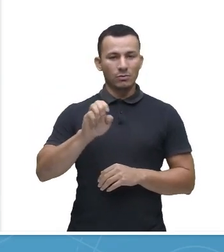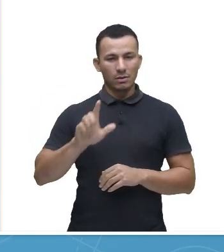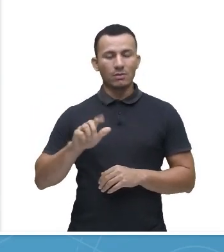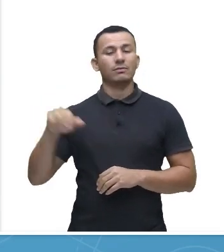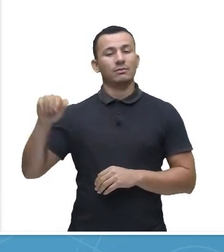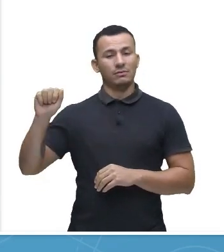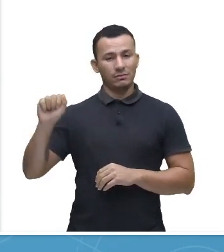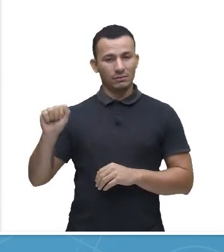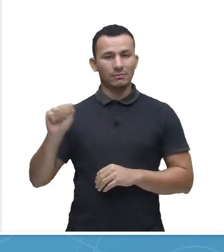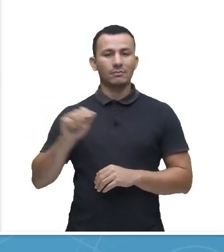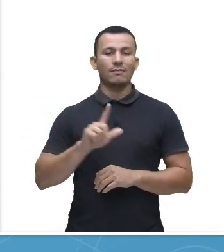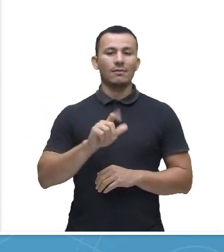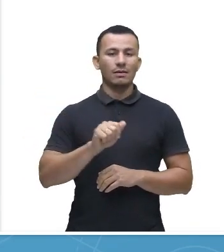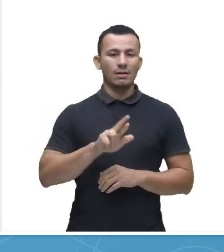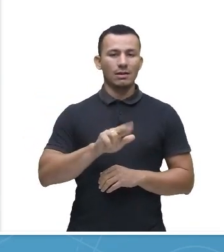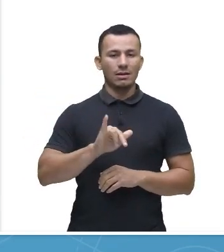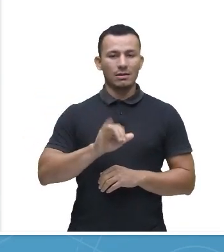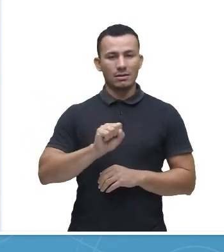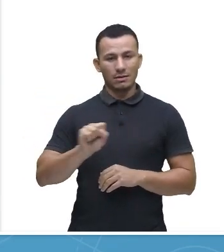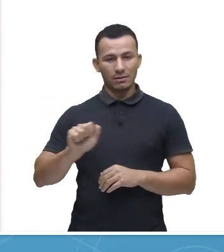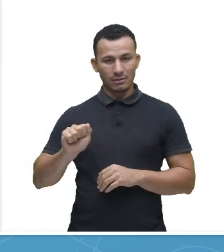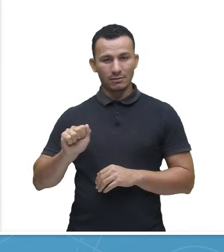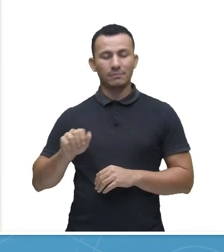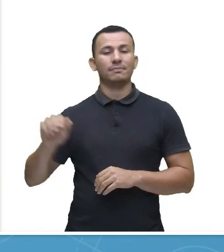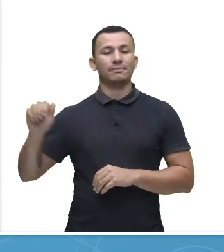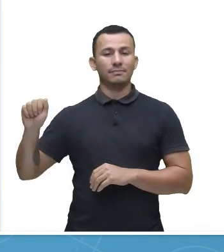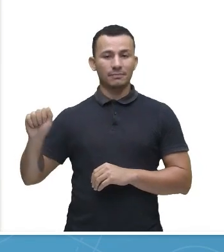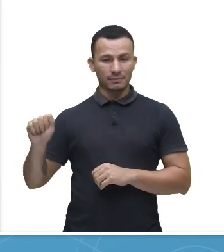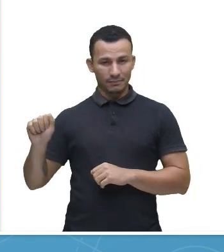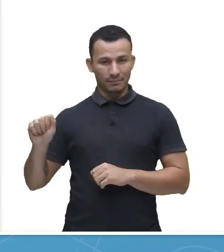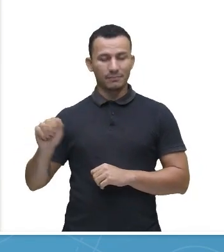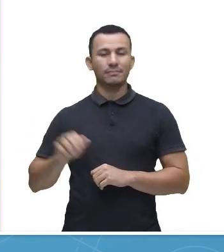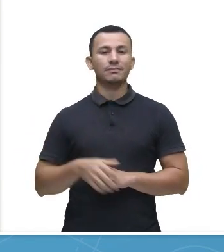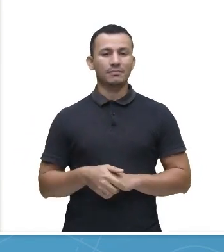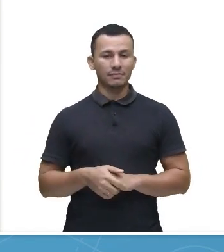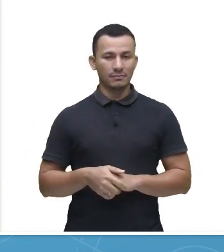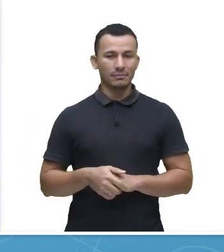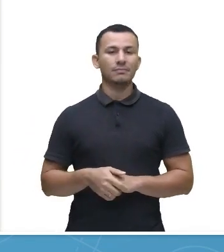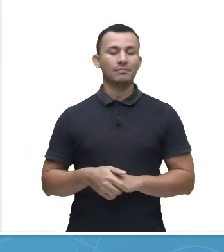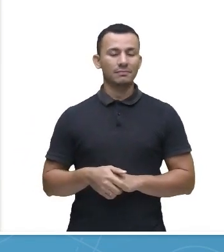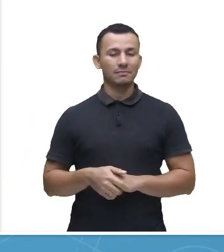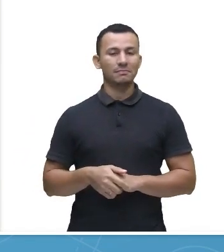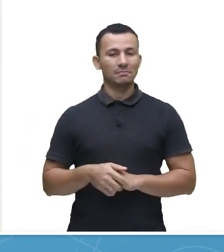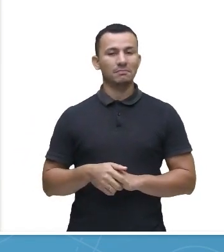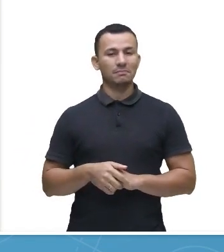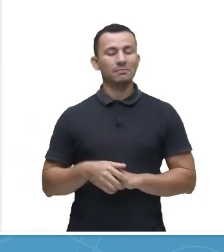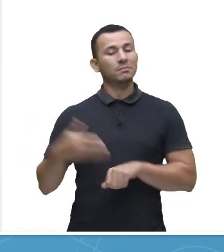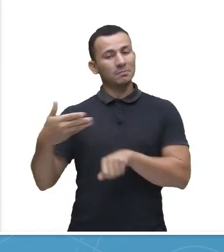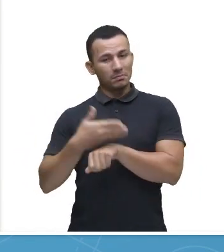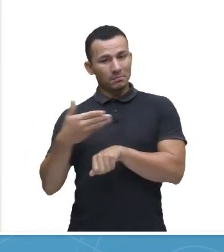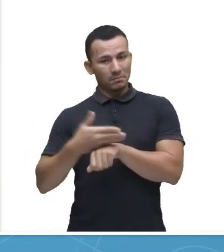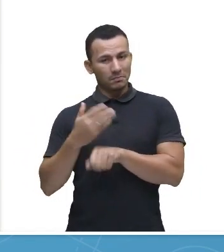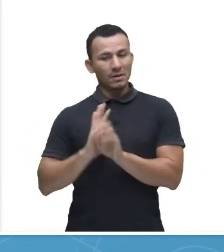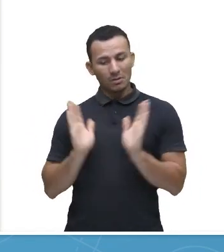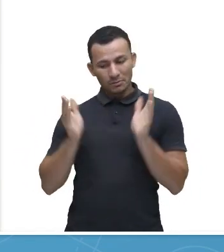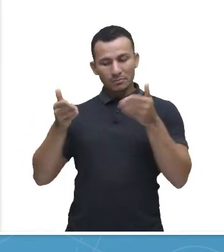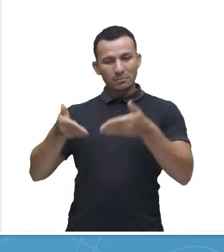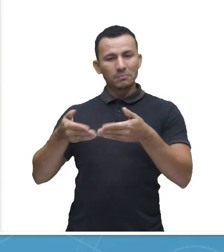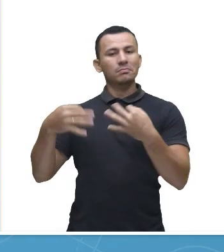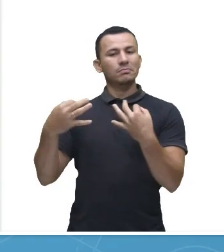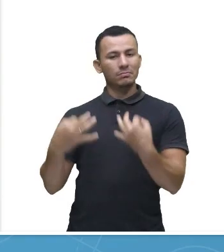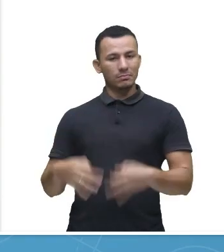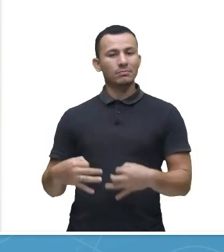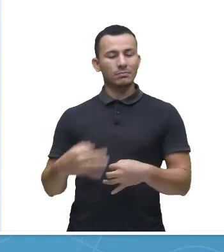A. A Larissa escolheu a letra A também. E aí o pessoal começou a ficar mais focado, né, nessa